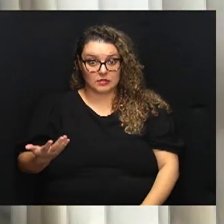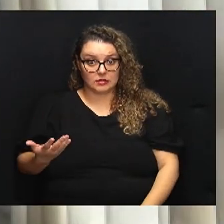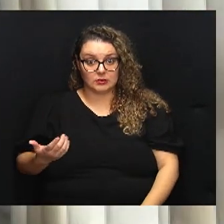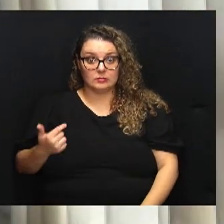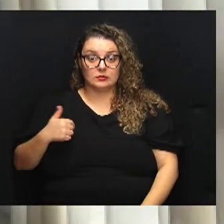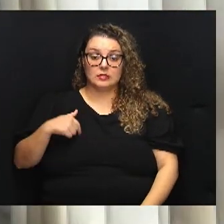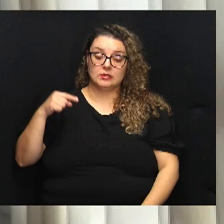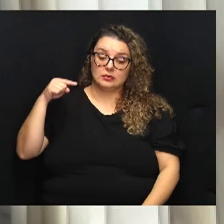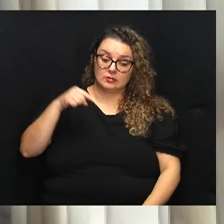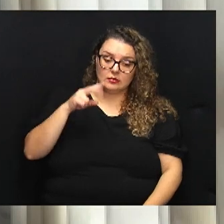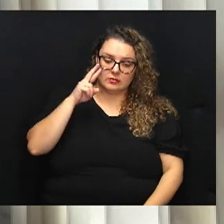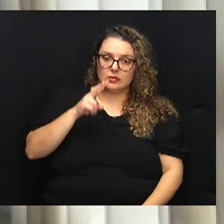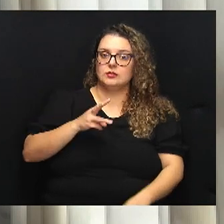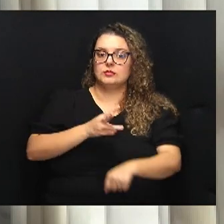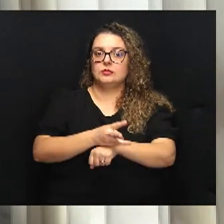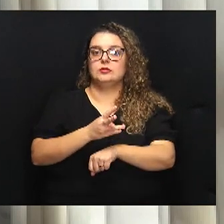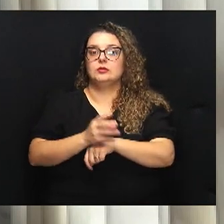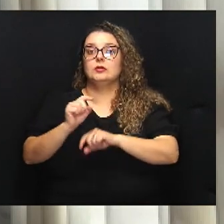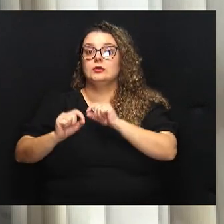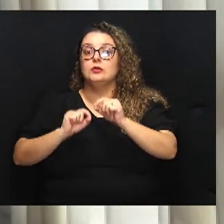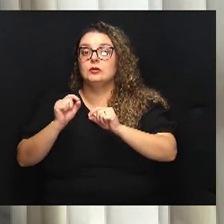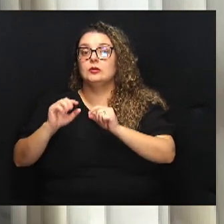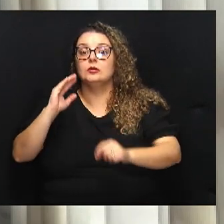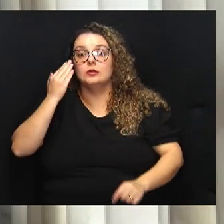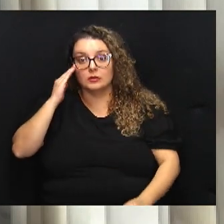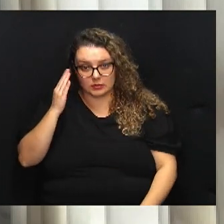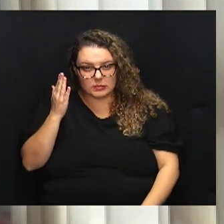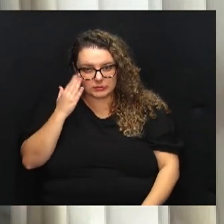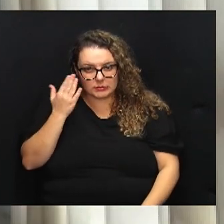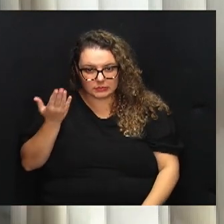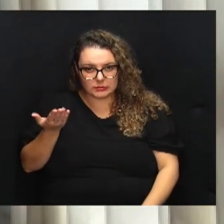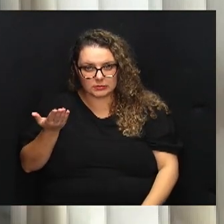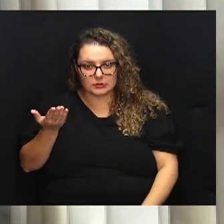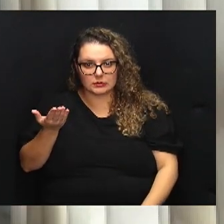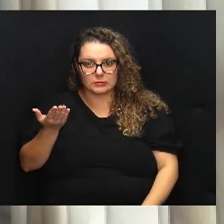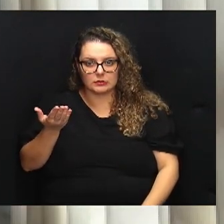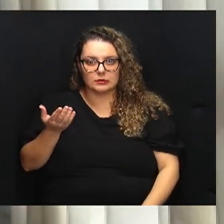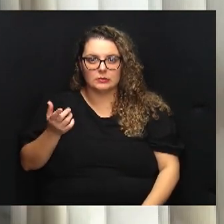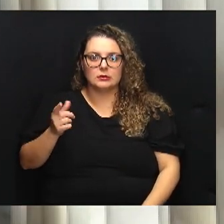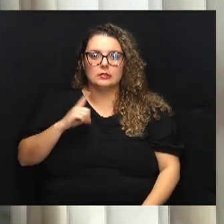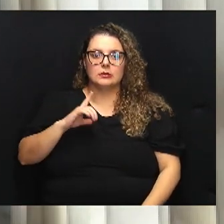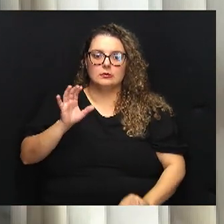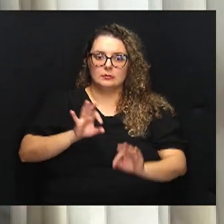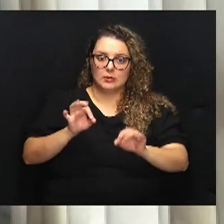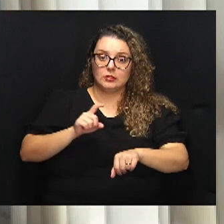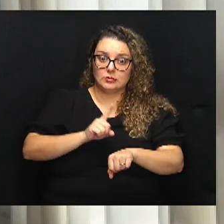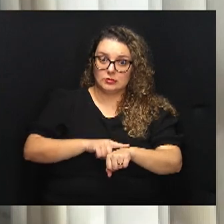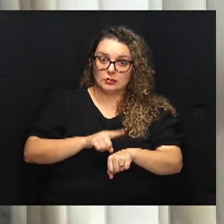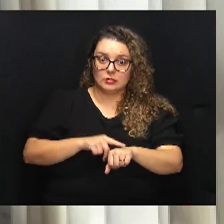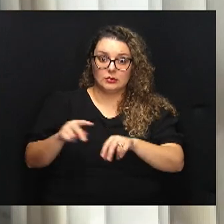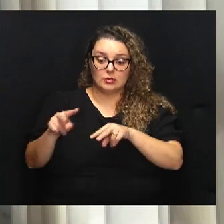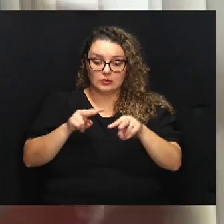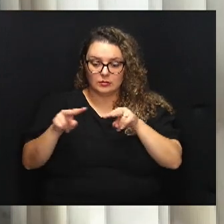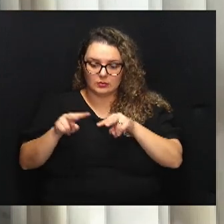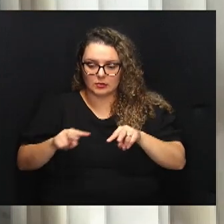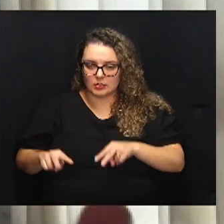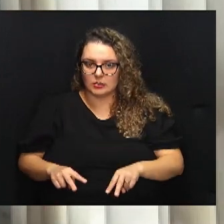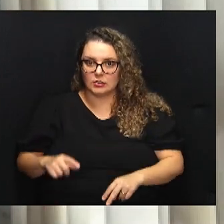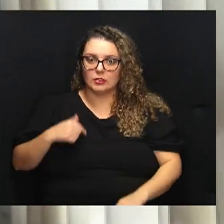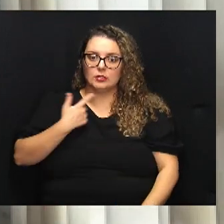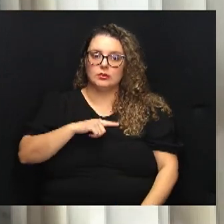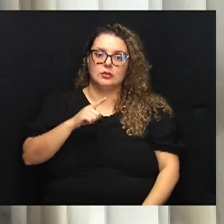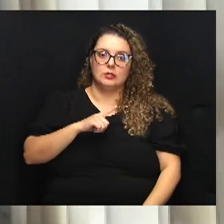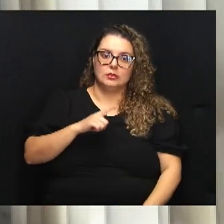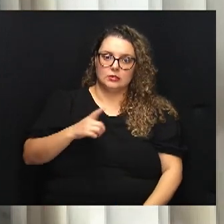vou ali no WhatsApp entender o que está acontecendo, sabe? Tiro um tempinho ali e vou visualizando. Nós que temos, na